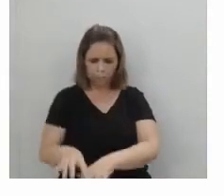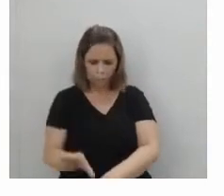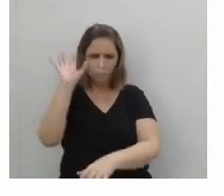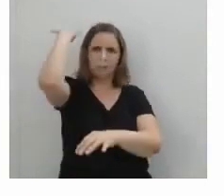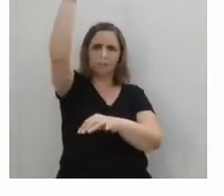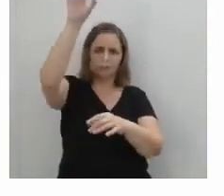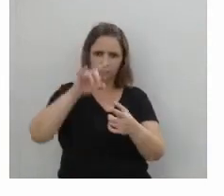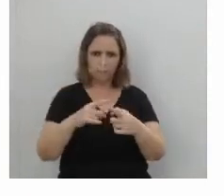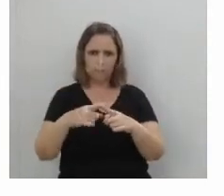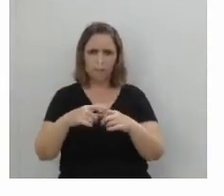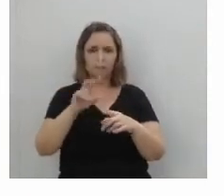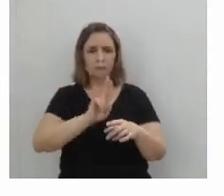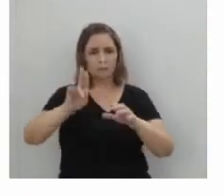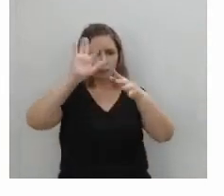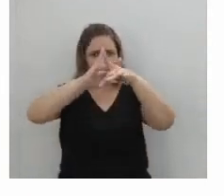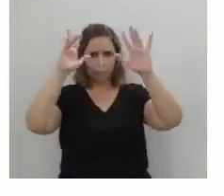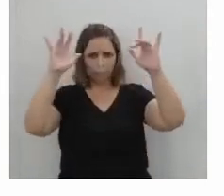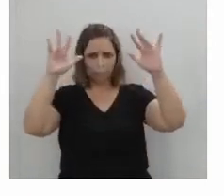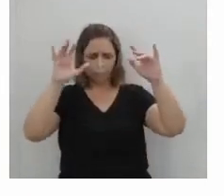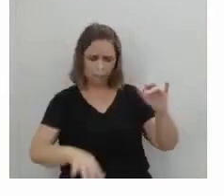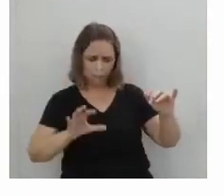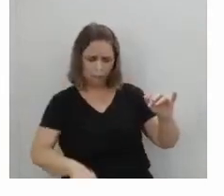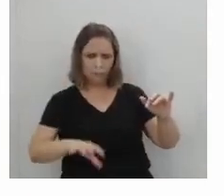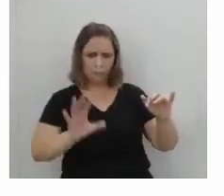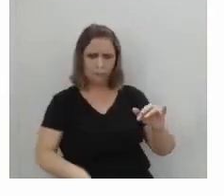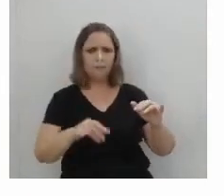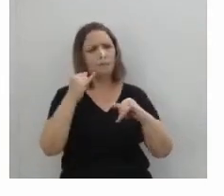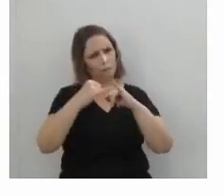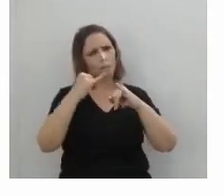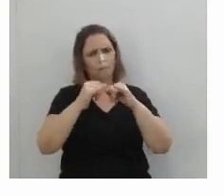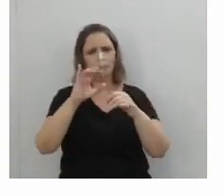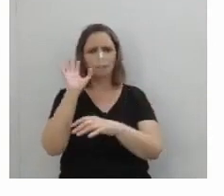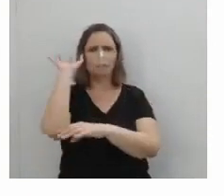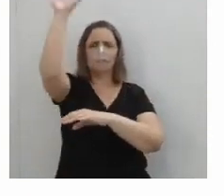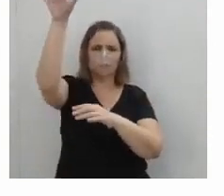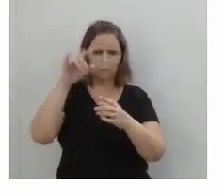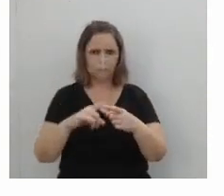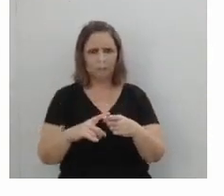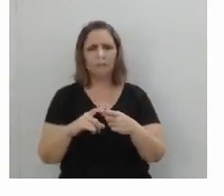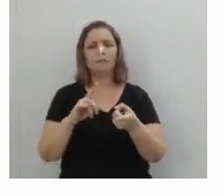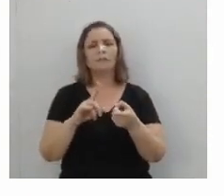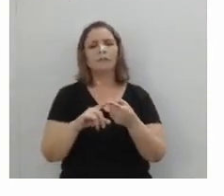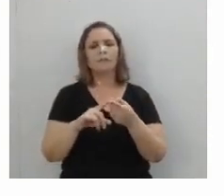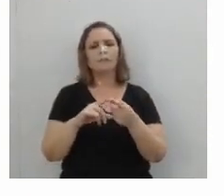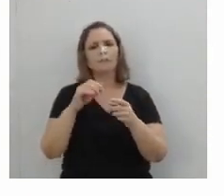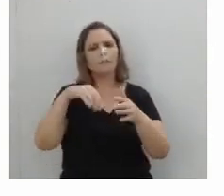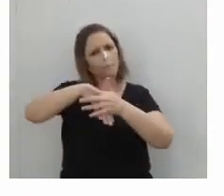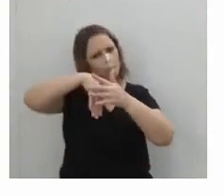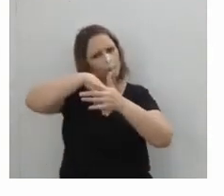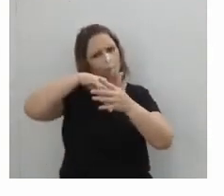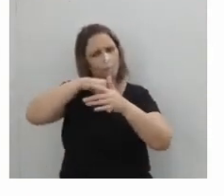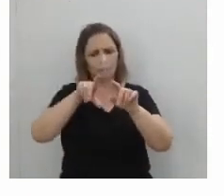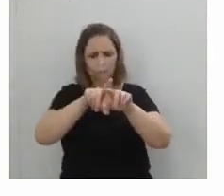por quê? Porque você usa as mãos, quica a bola, né? Isso é uma característica do basquete. Lembra o futebol por conta